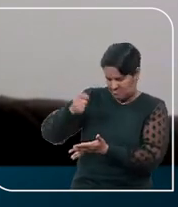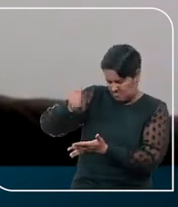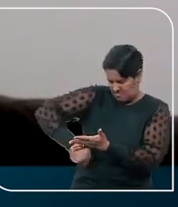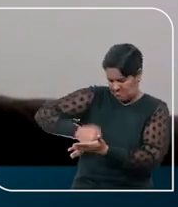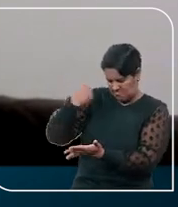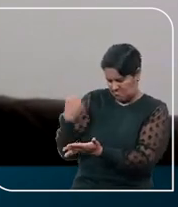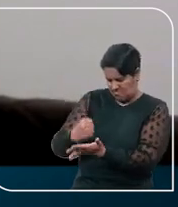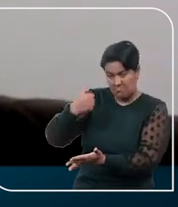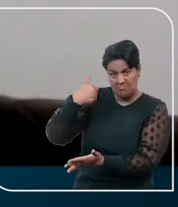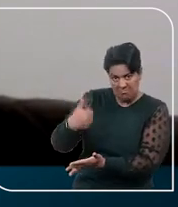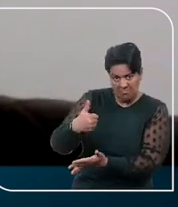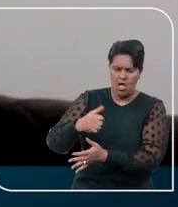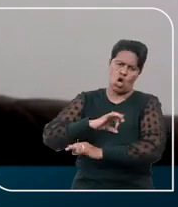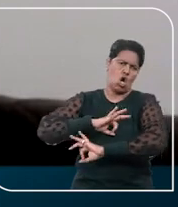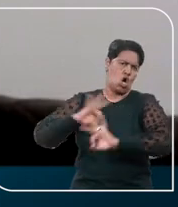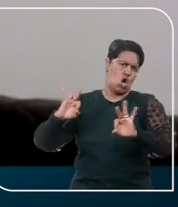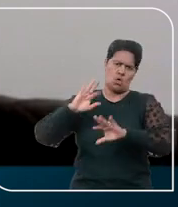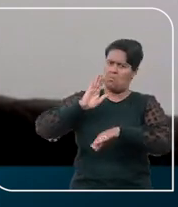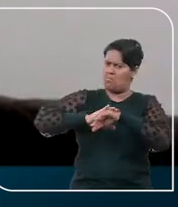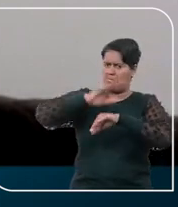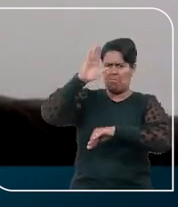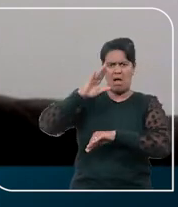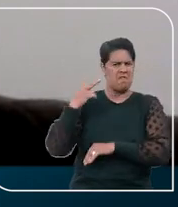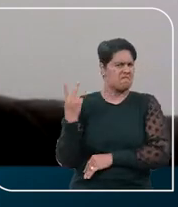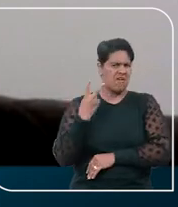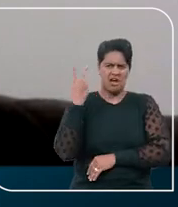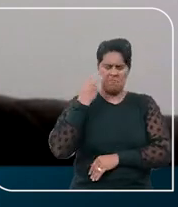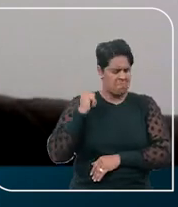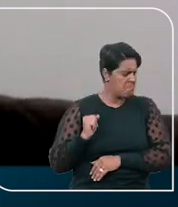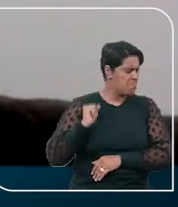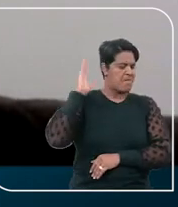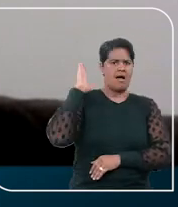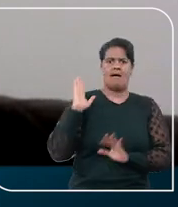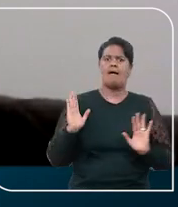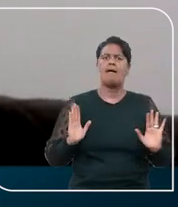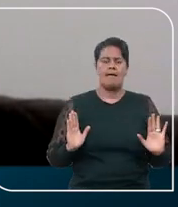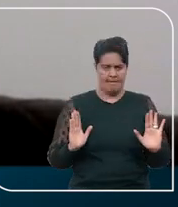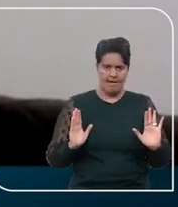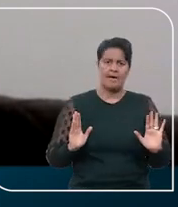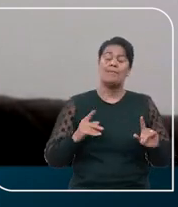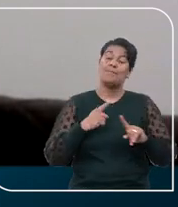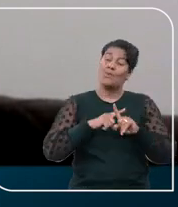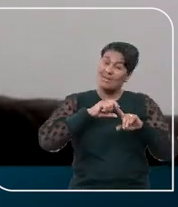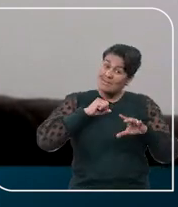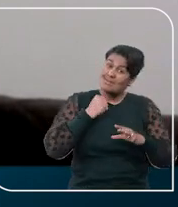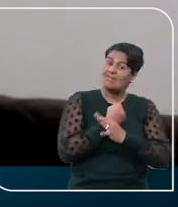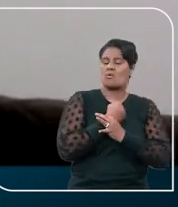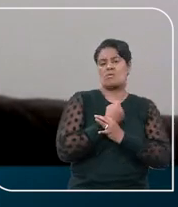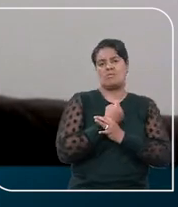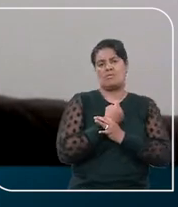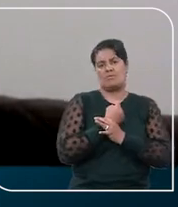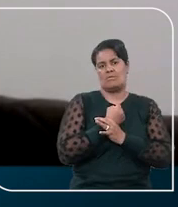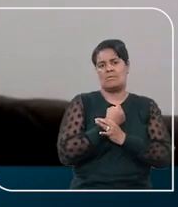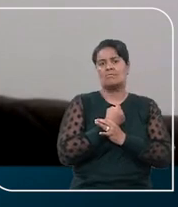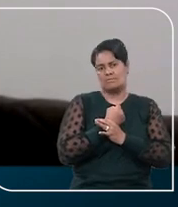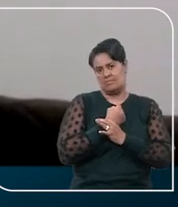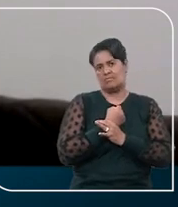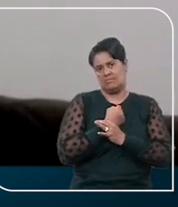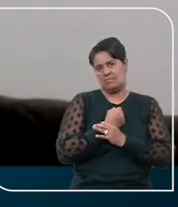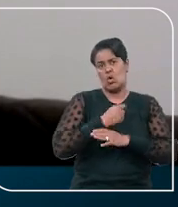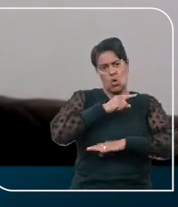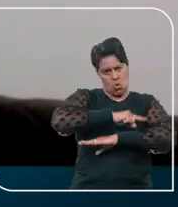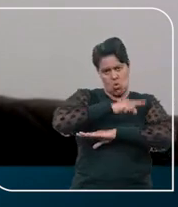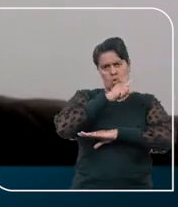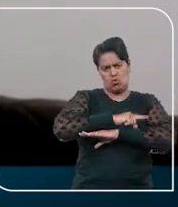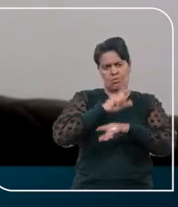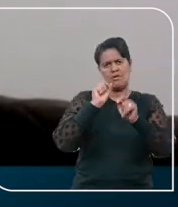o quanto ele é importante justamente para trazer essa segurança jurídica perante terceiros, que o condomínio firma dezenas